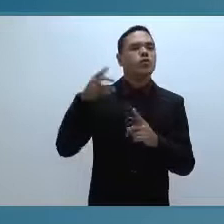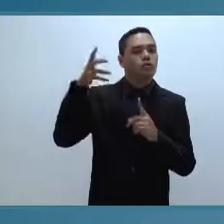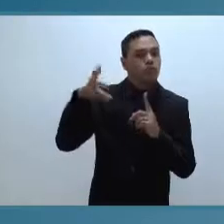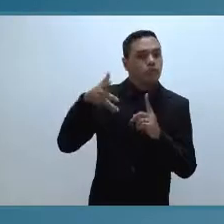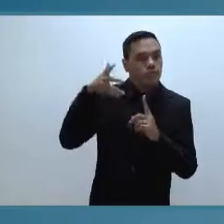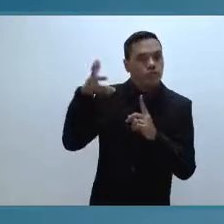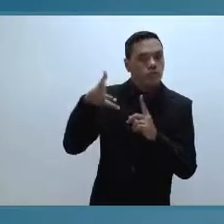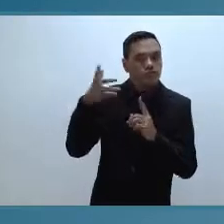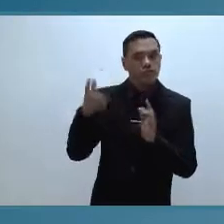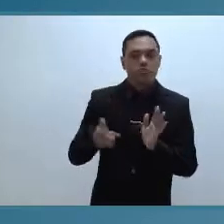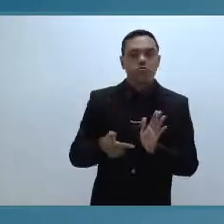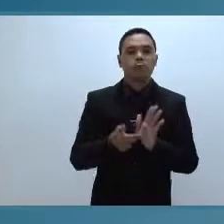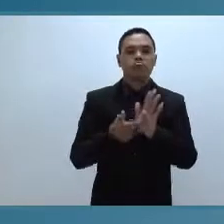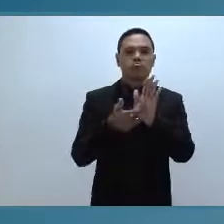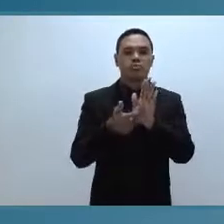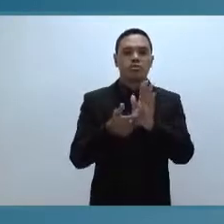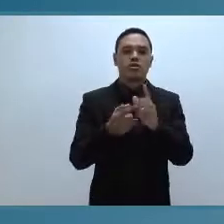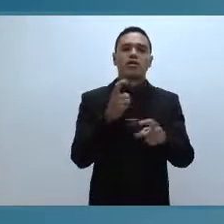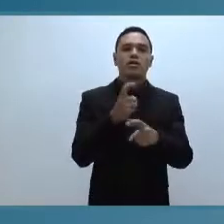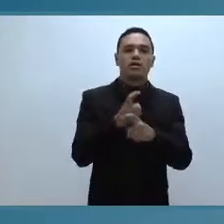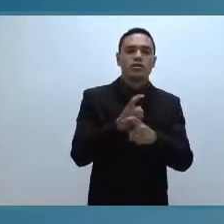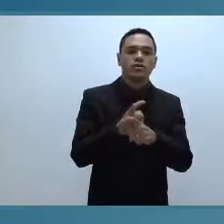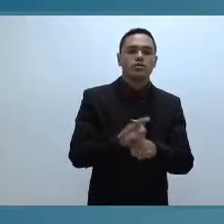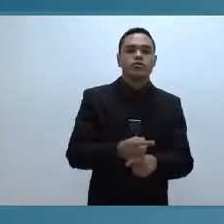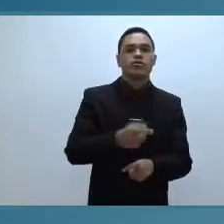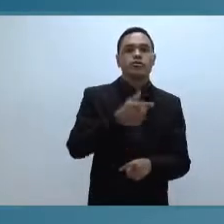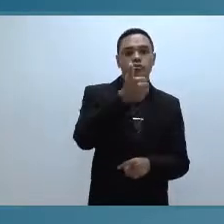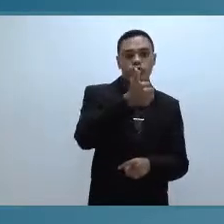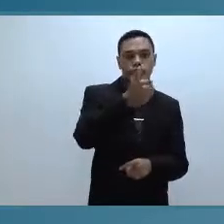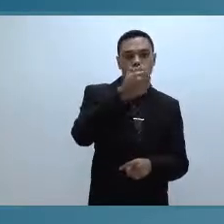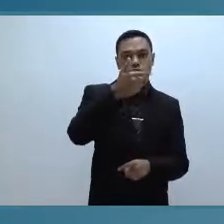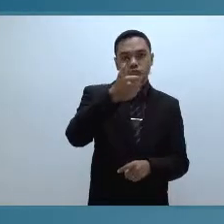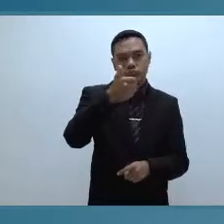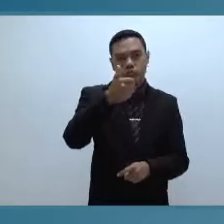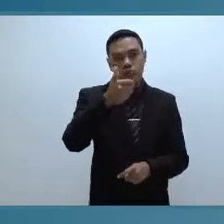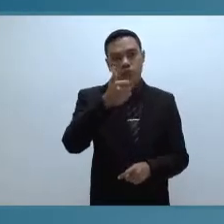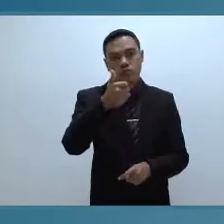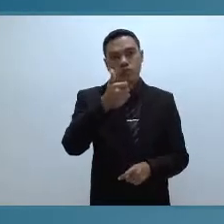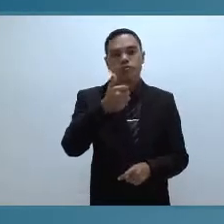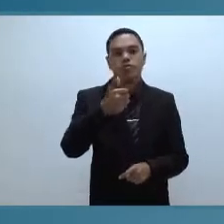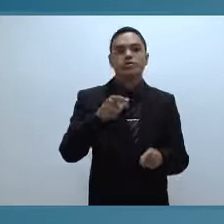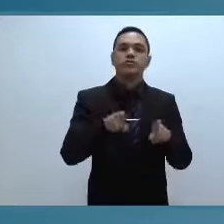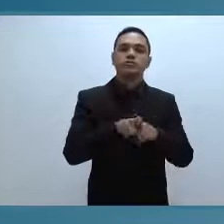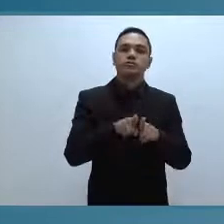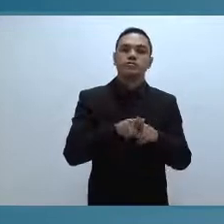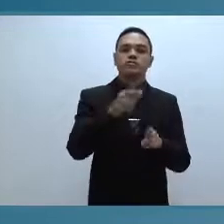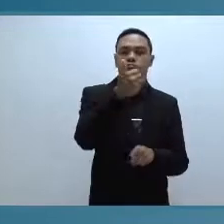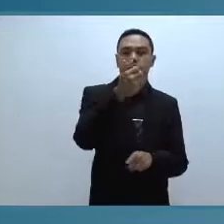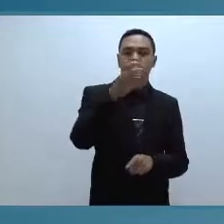nos incisos 12 e 15 do artigo 93 da Constituição Federal de 88.